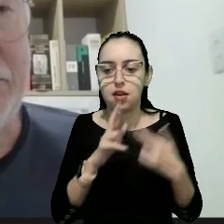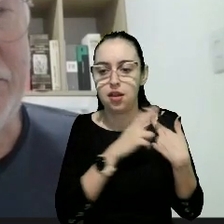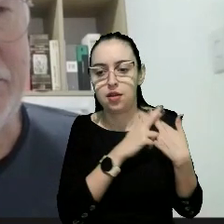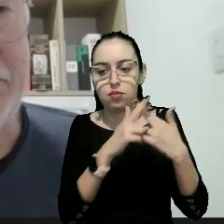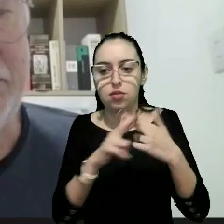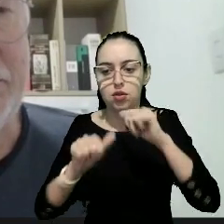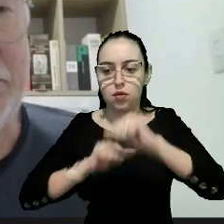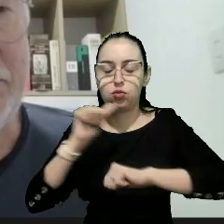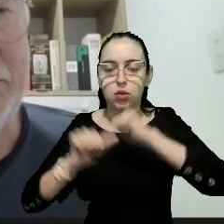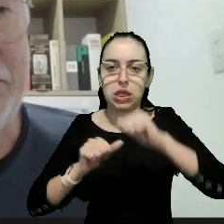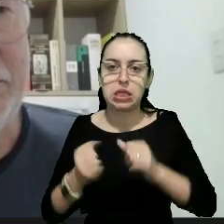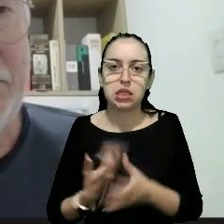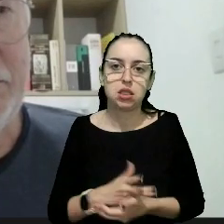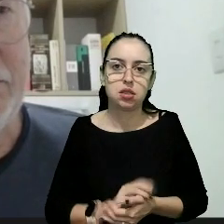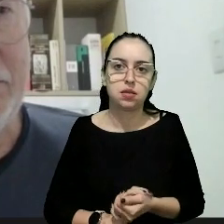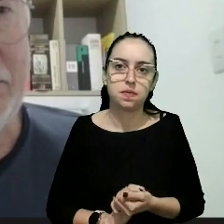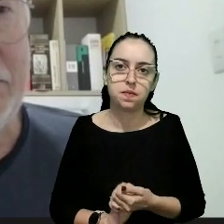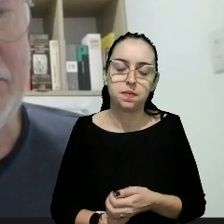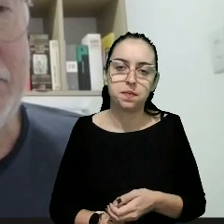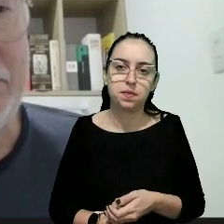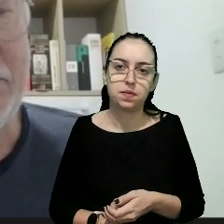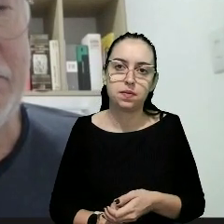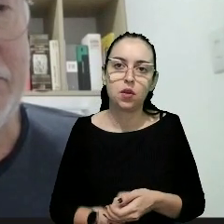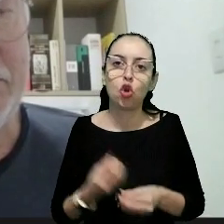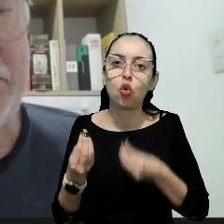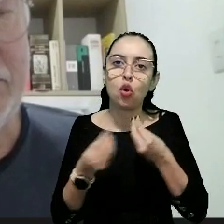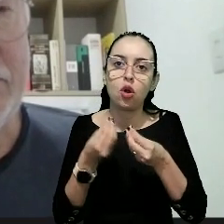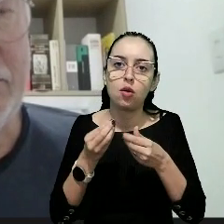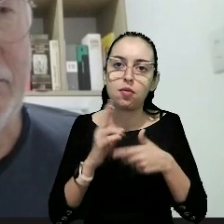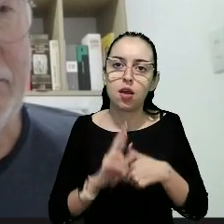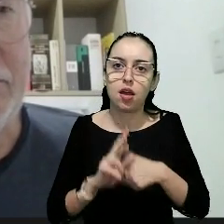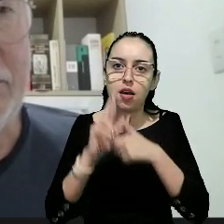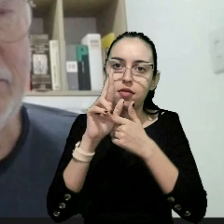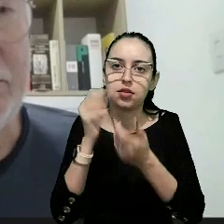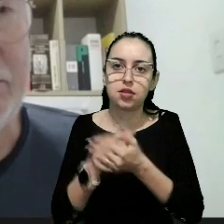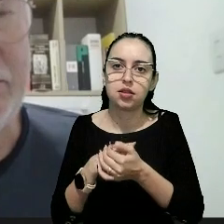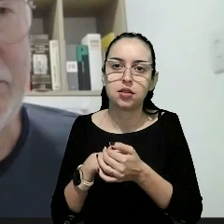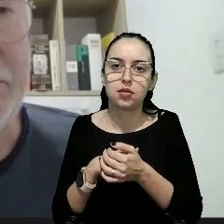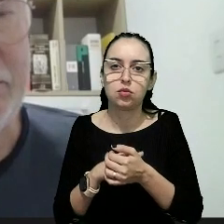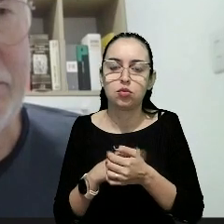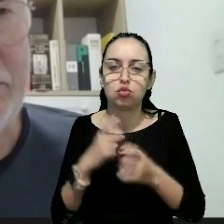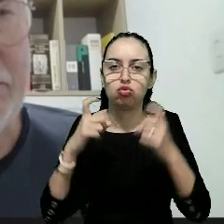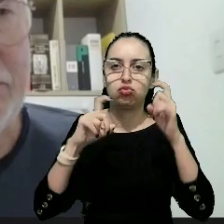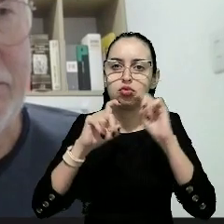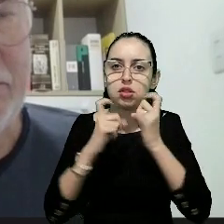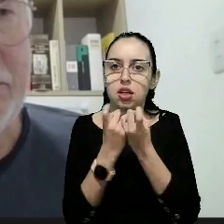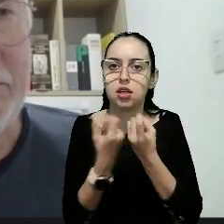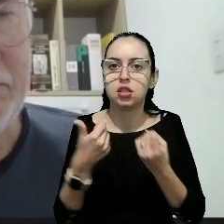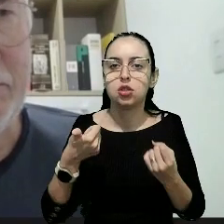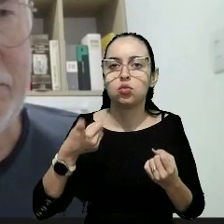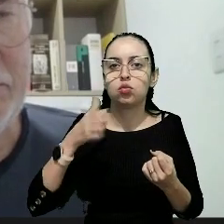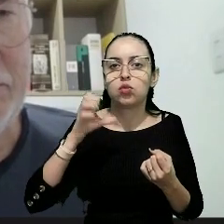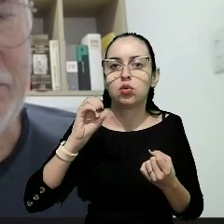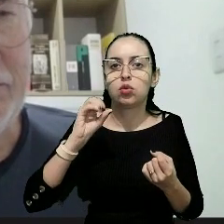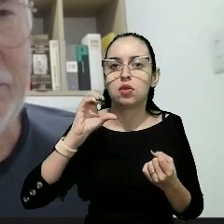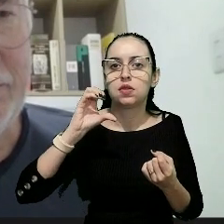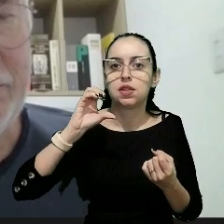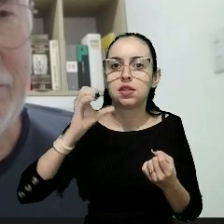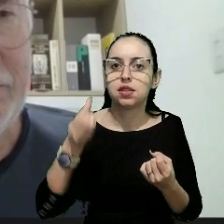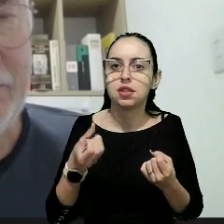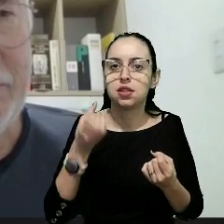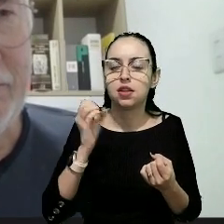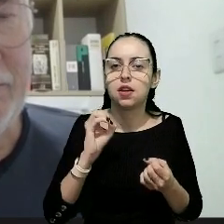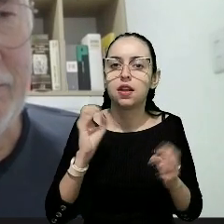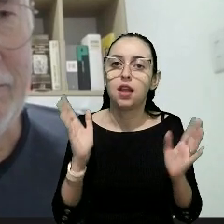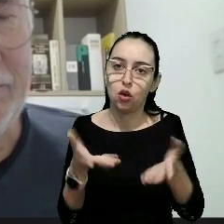que as mulheres estão liderando essa revolução. Como elas lideraram a revolução sexual dos